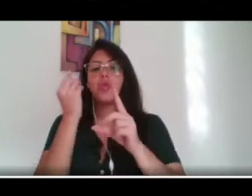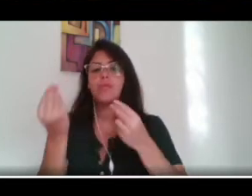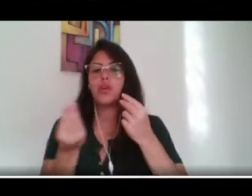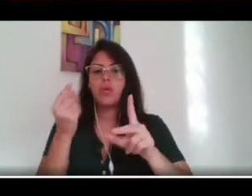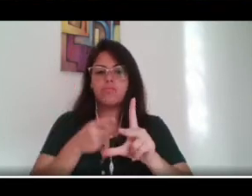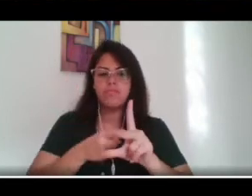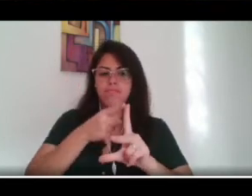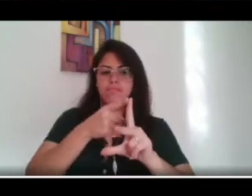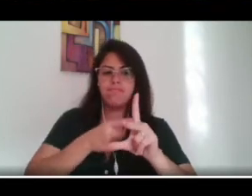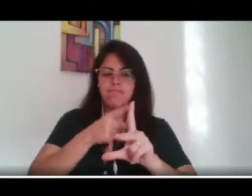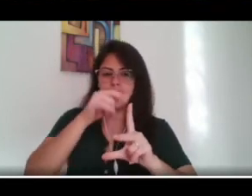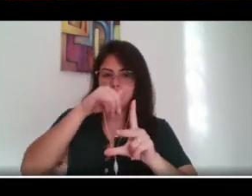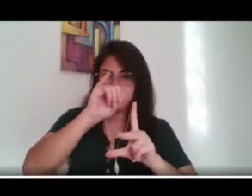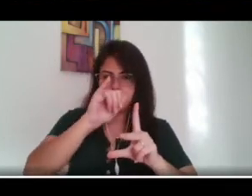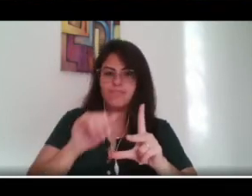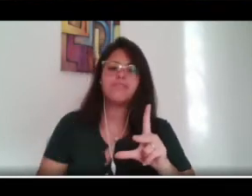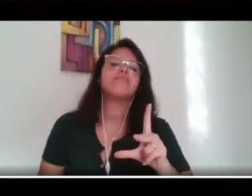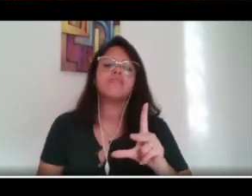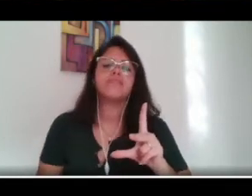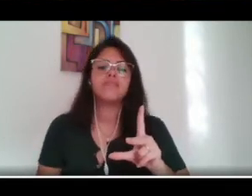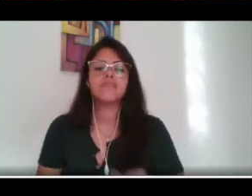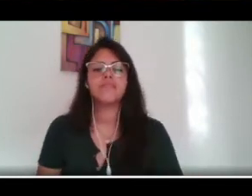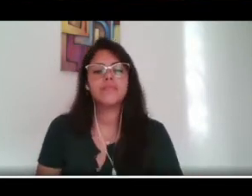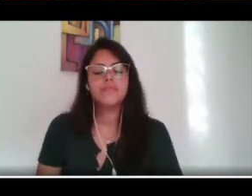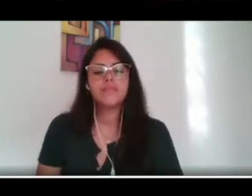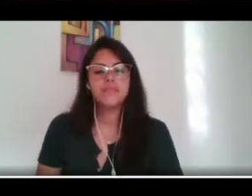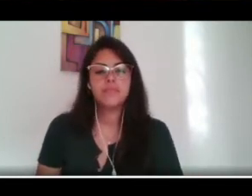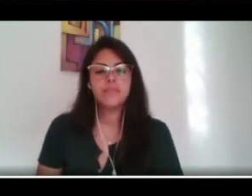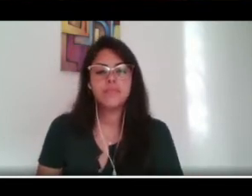a um V0 cosseno de θ0.